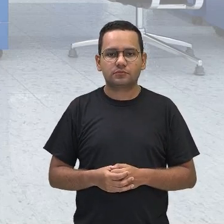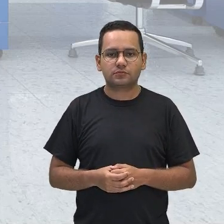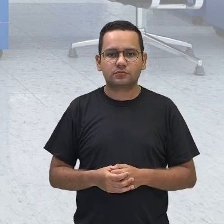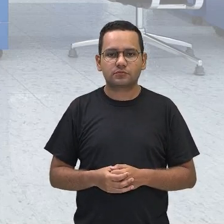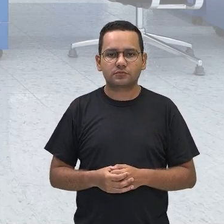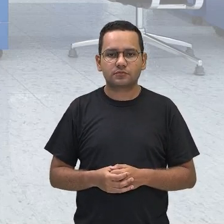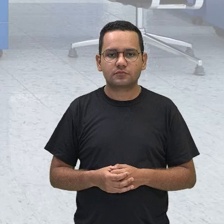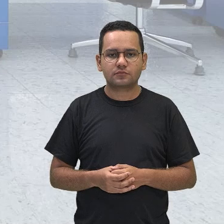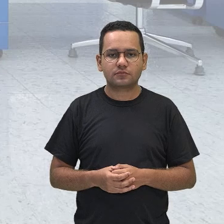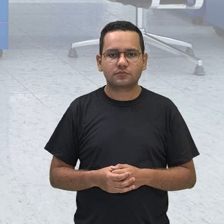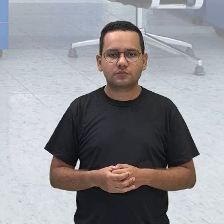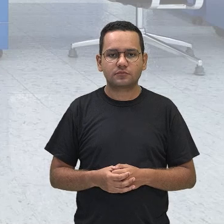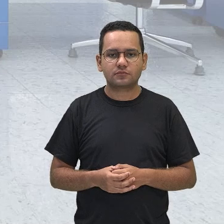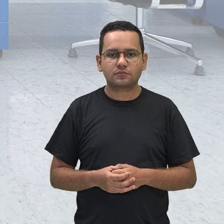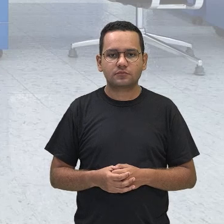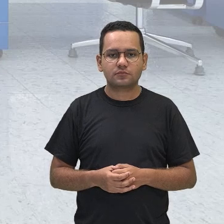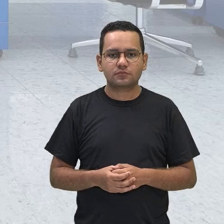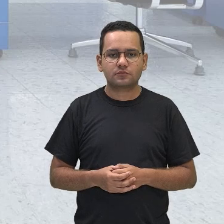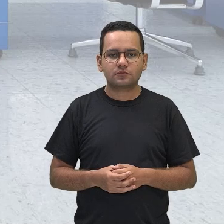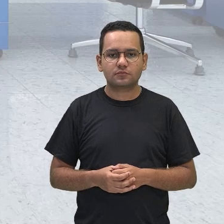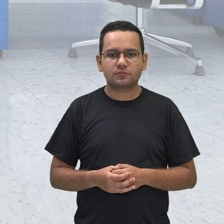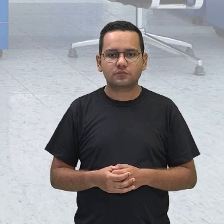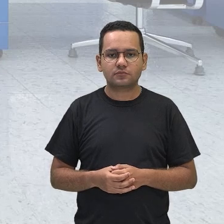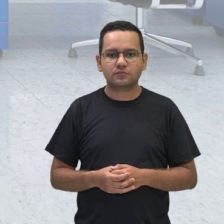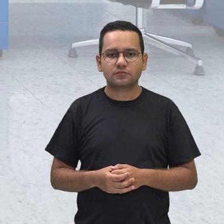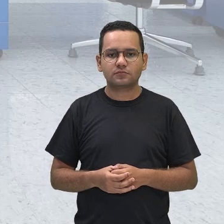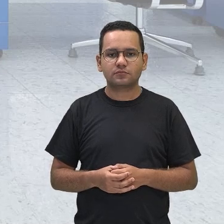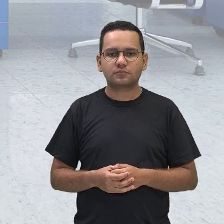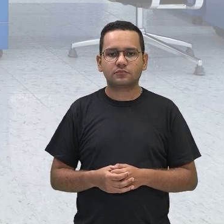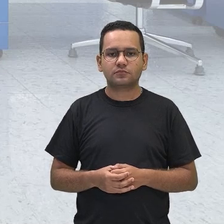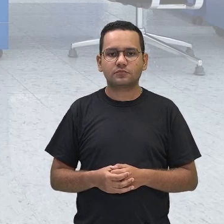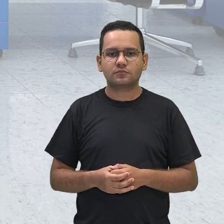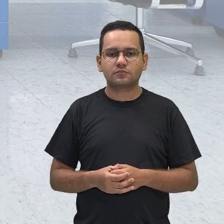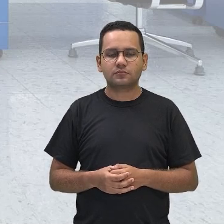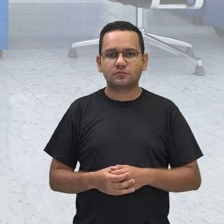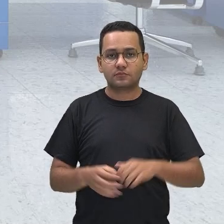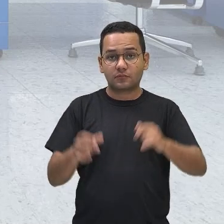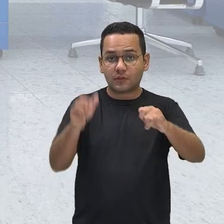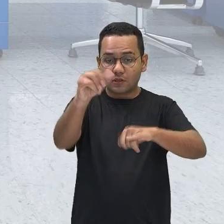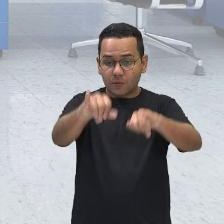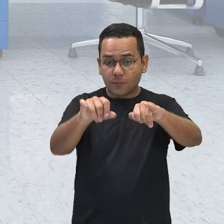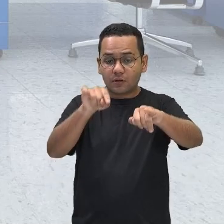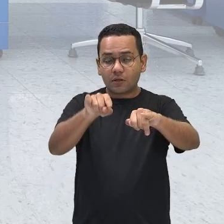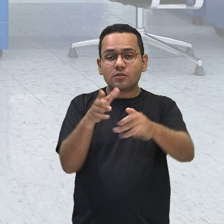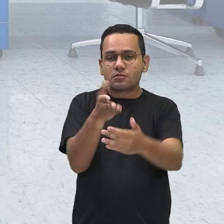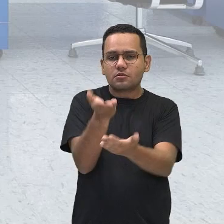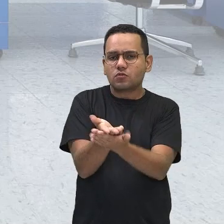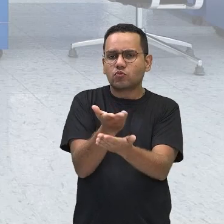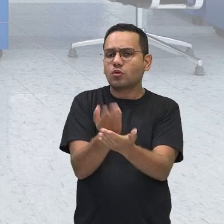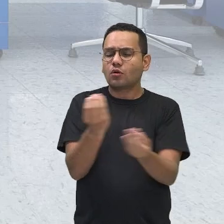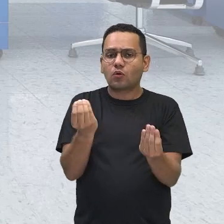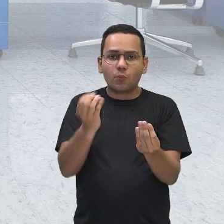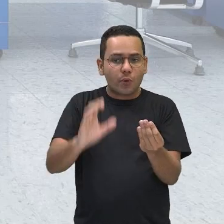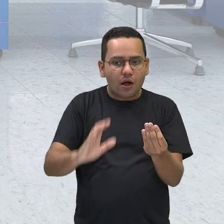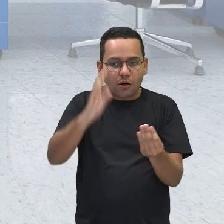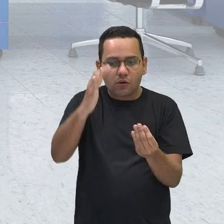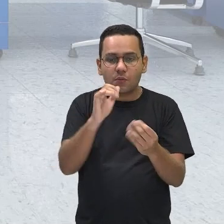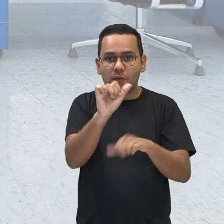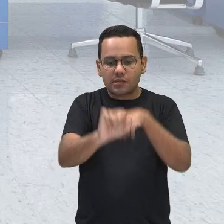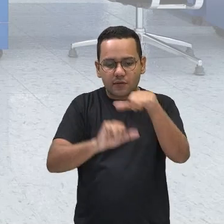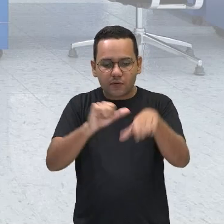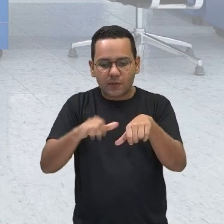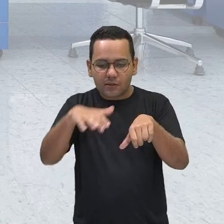química, ela faz o estudo das transformações, né, que ocorre